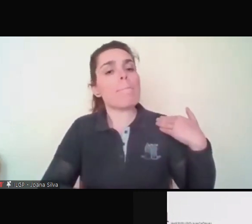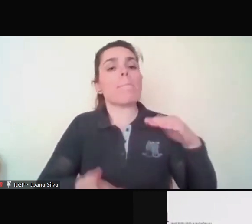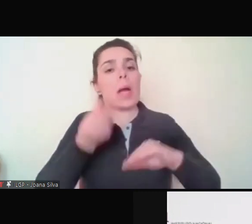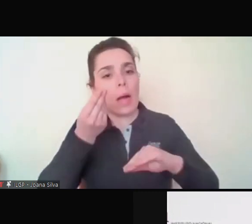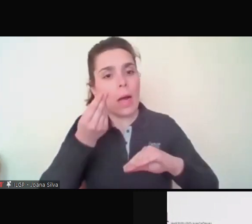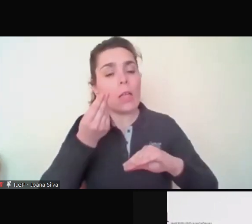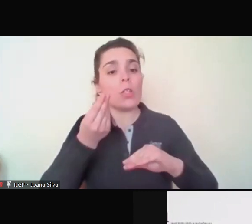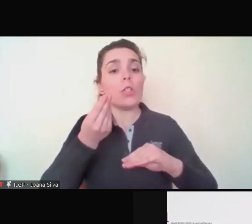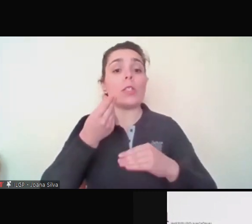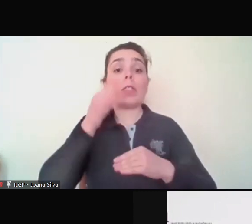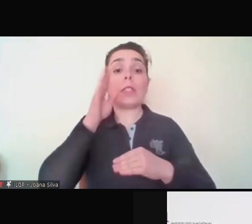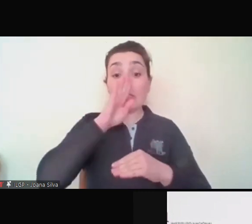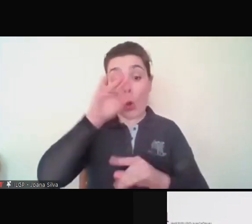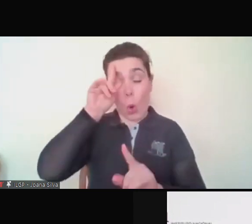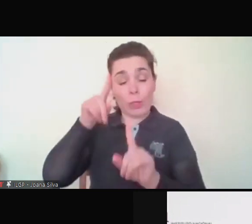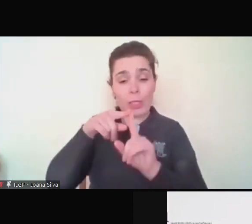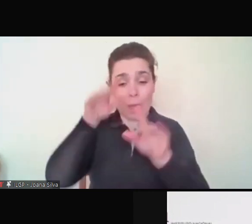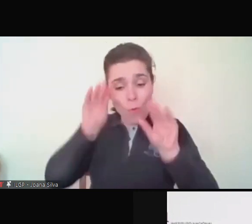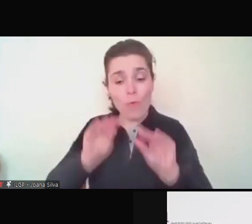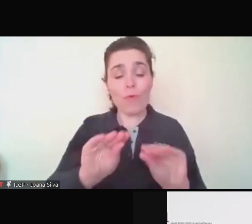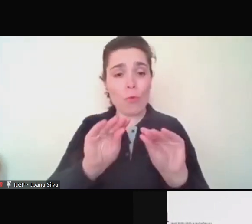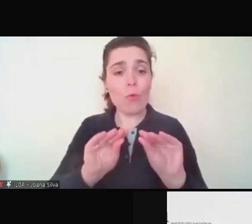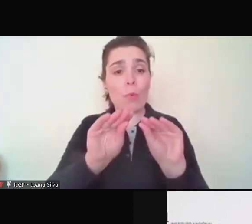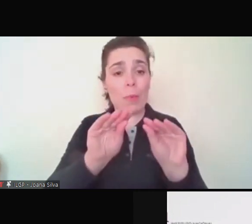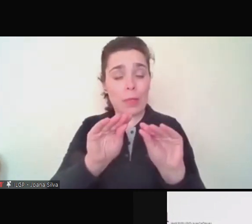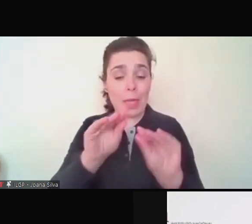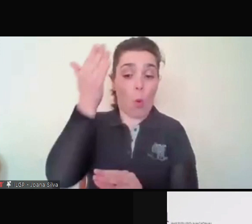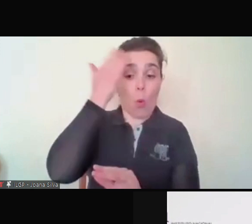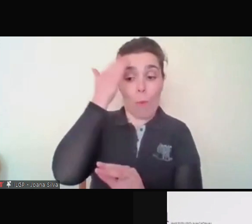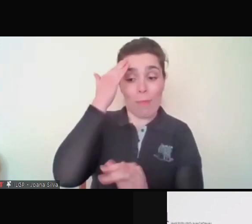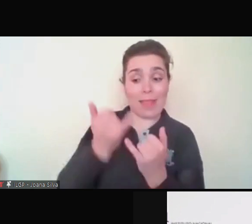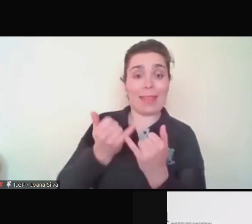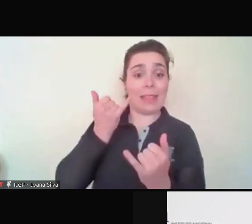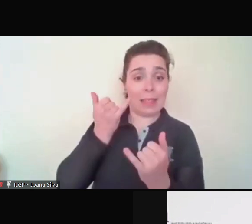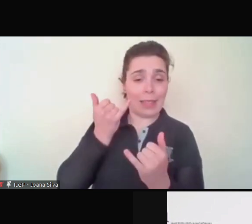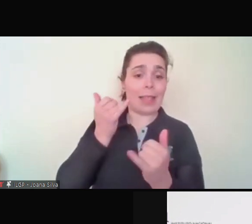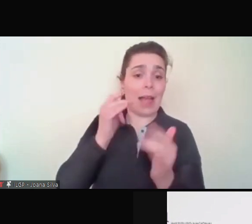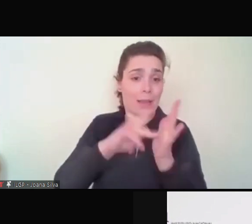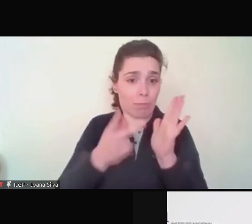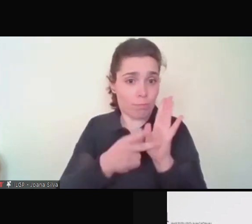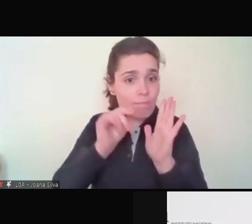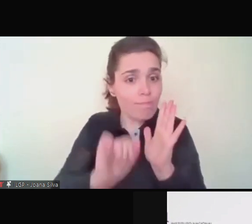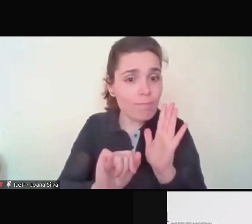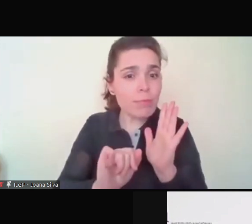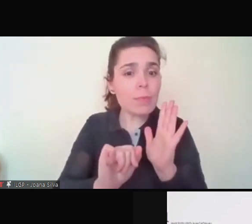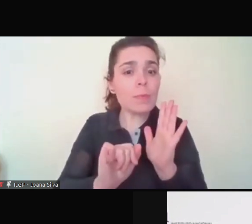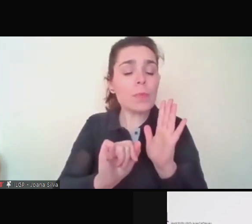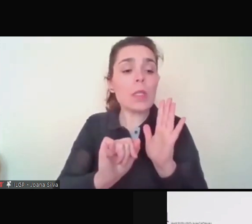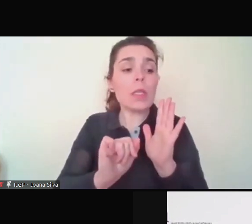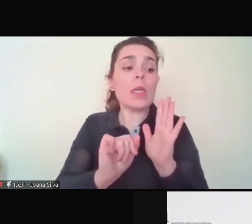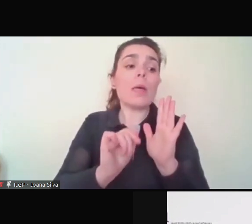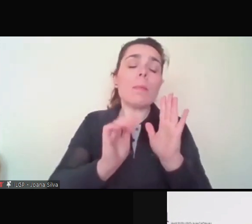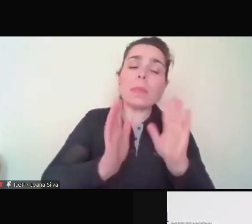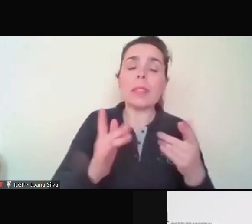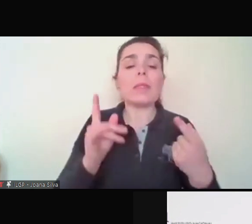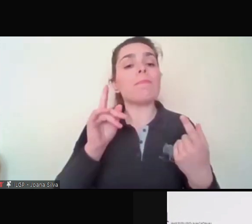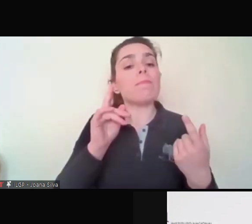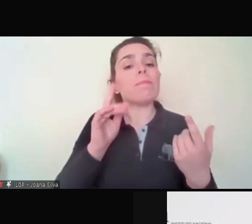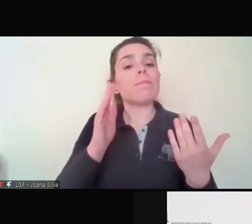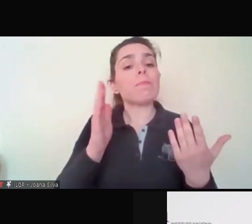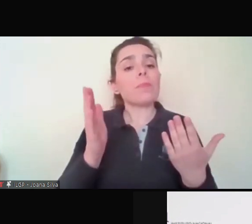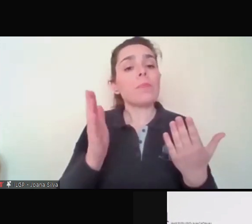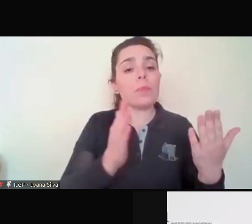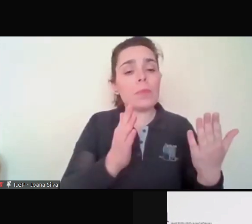processo de construção de uma oferta formativa em competências digitais se tem em atenção, por um lado,